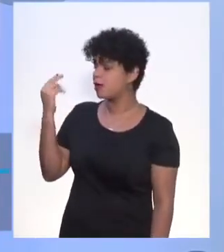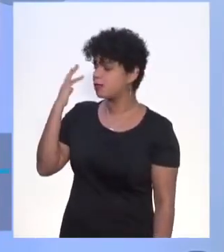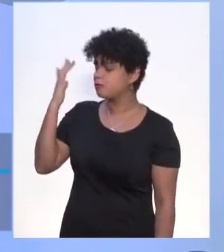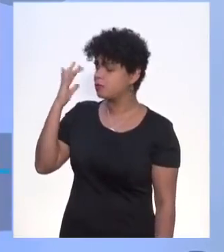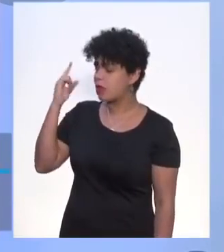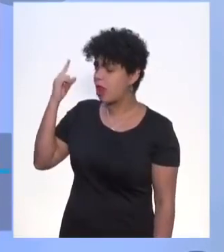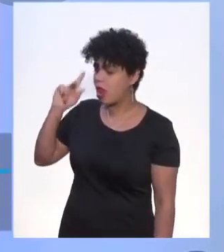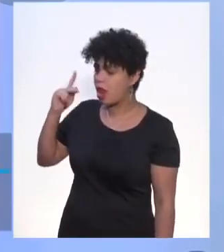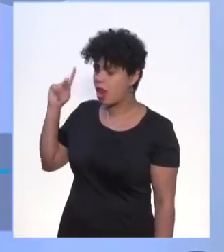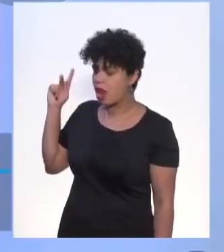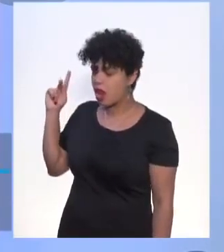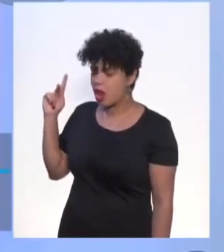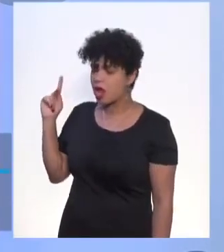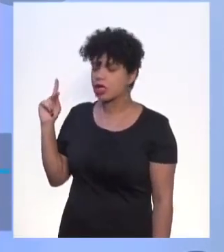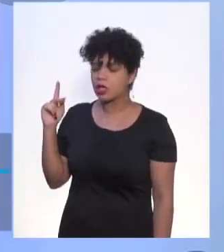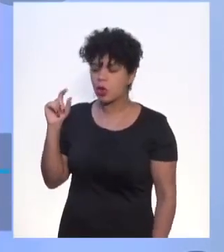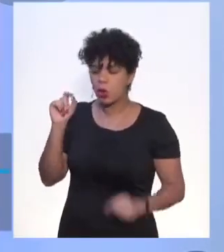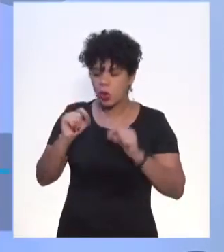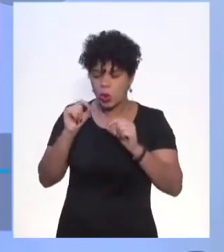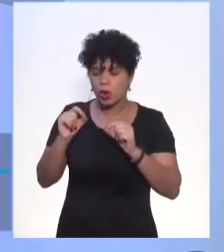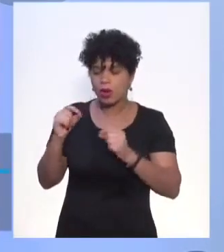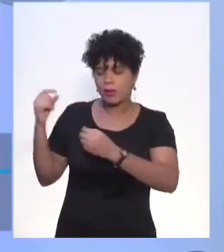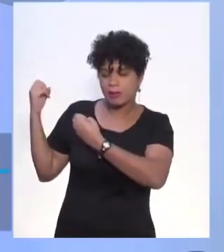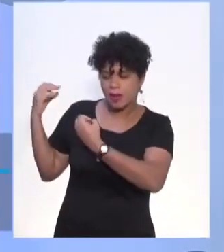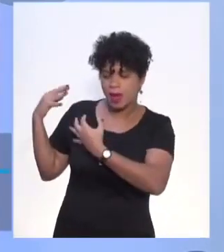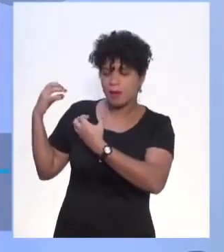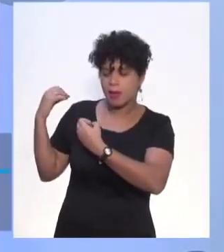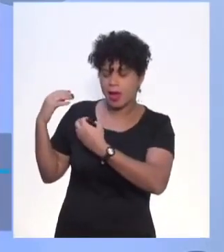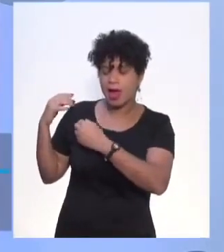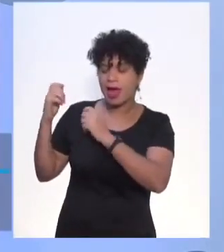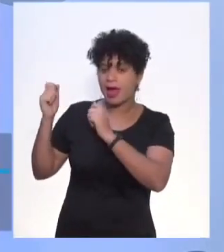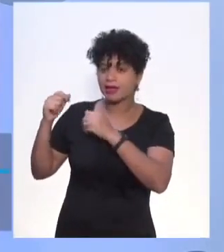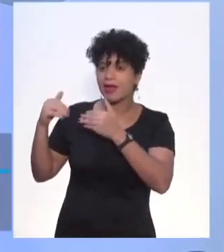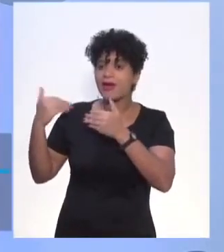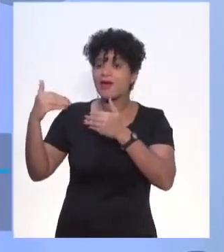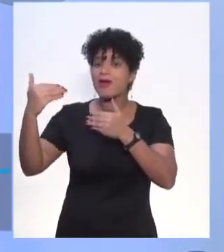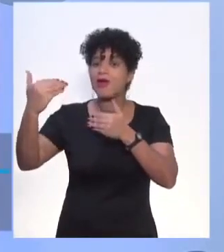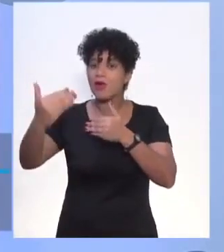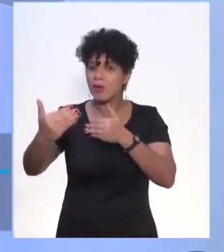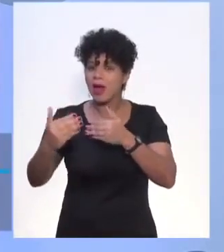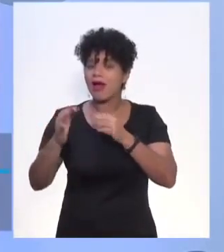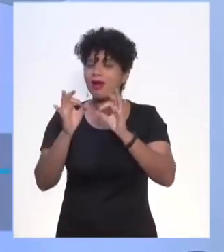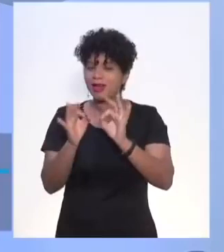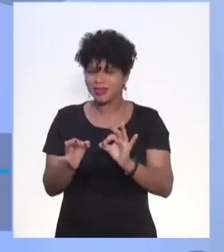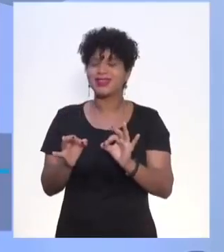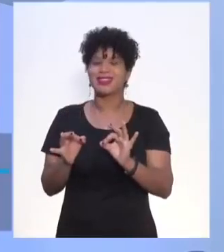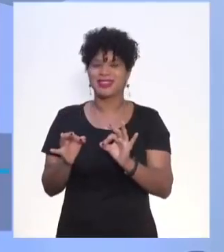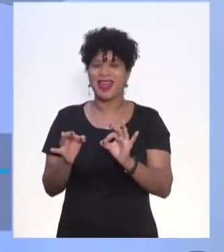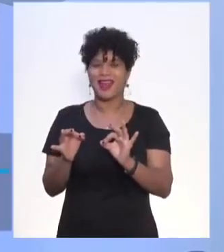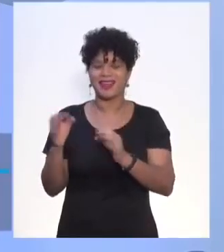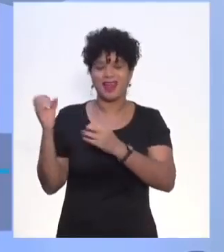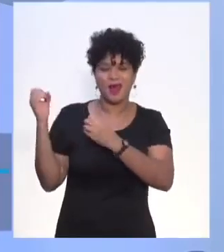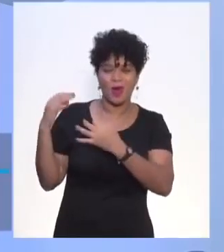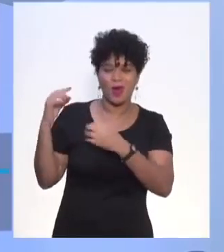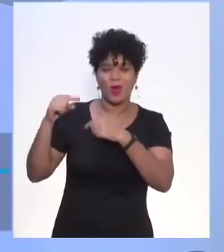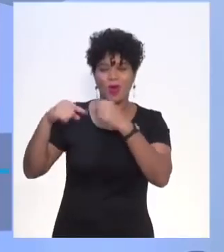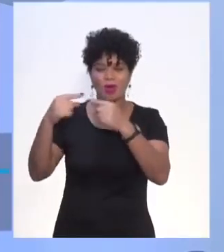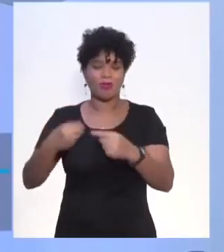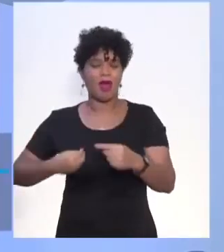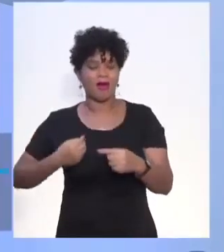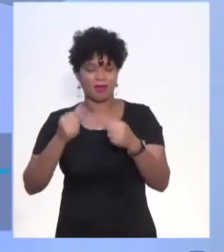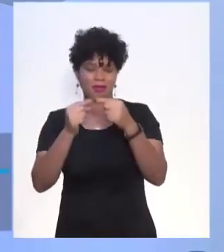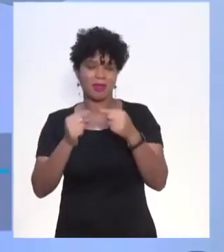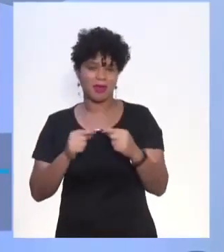corrigir os erros e ensinar a garotada aí na frente a andar conforme os princípios direitinho dos